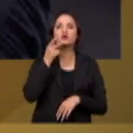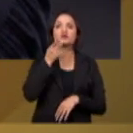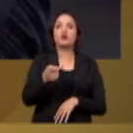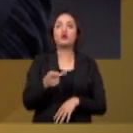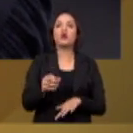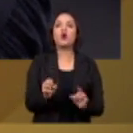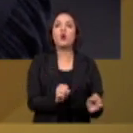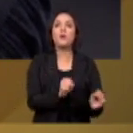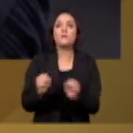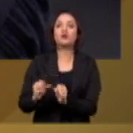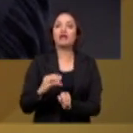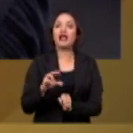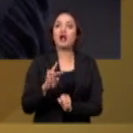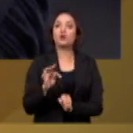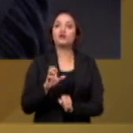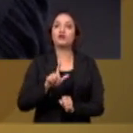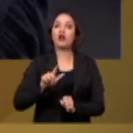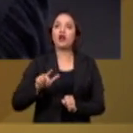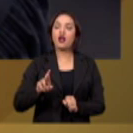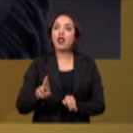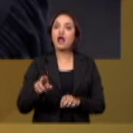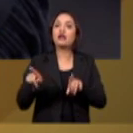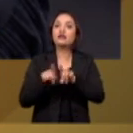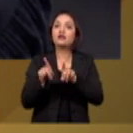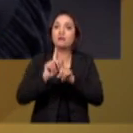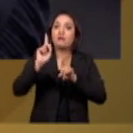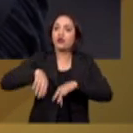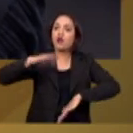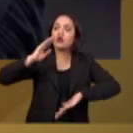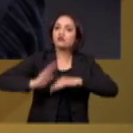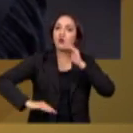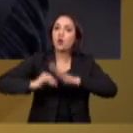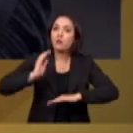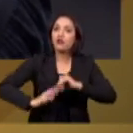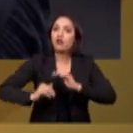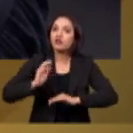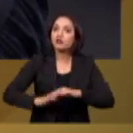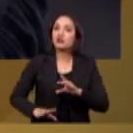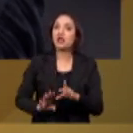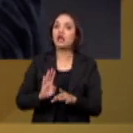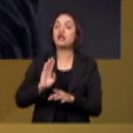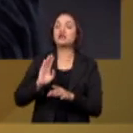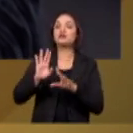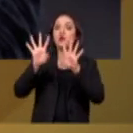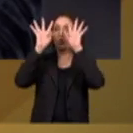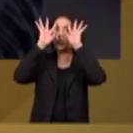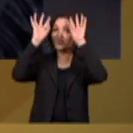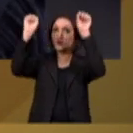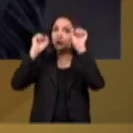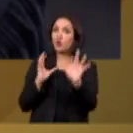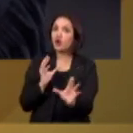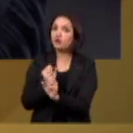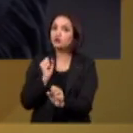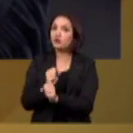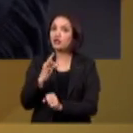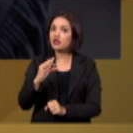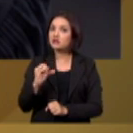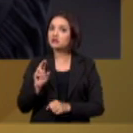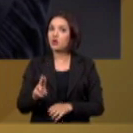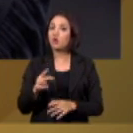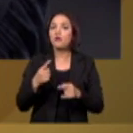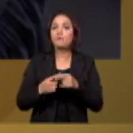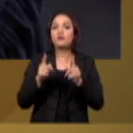lá também compõem a esfera de atribuições institucionais do tribunal de contas policias